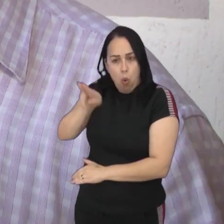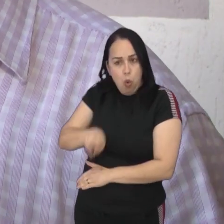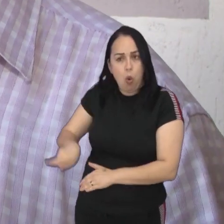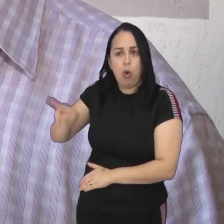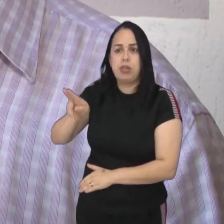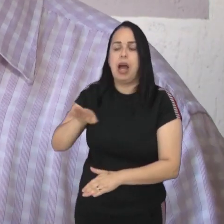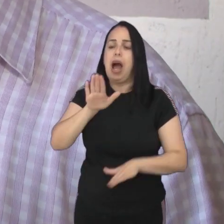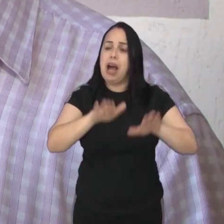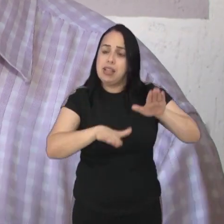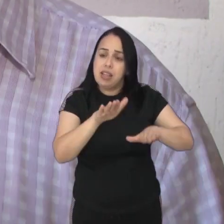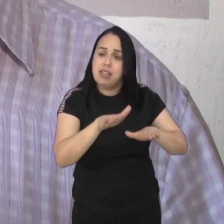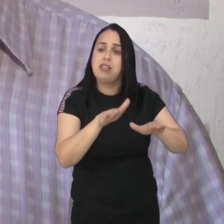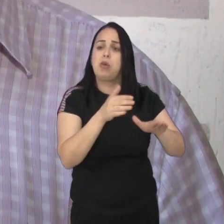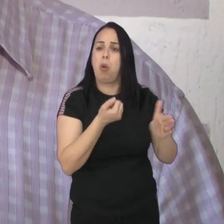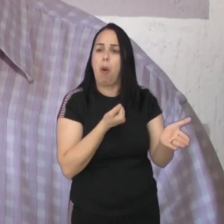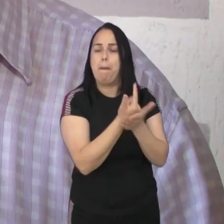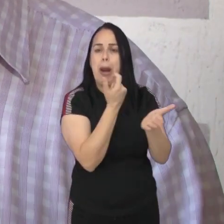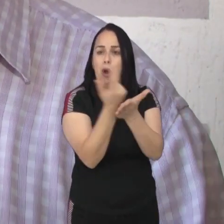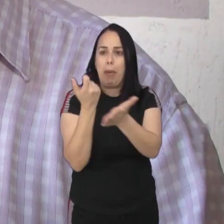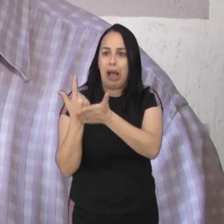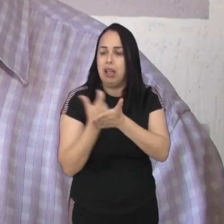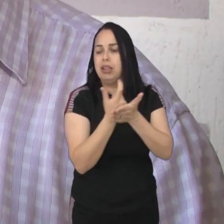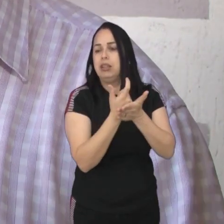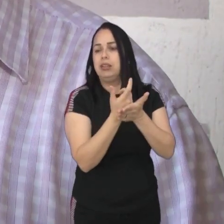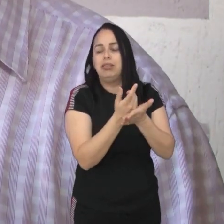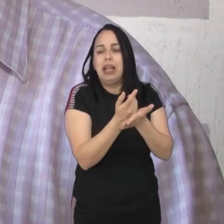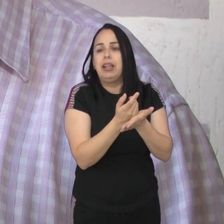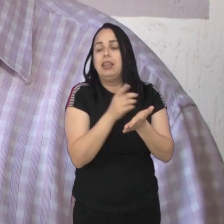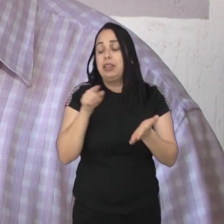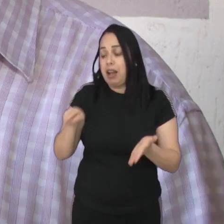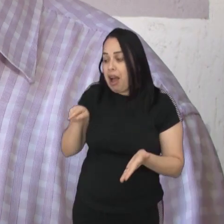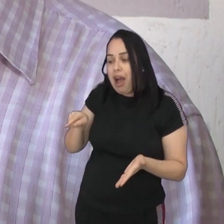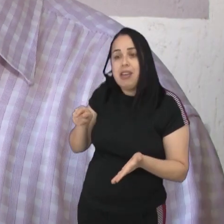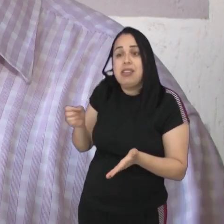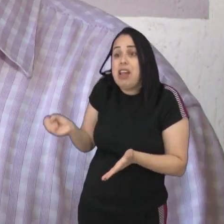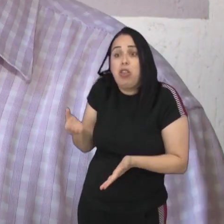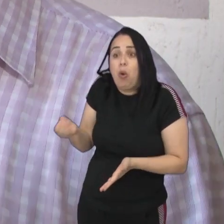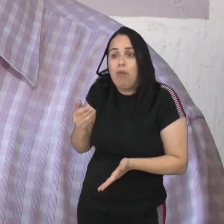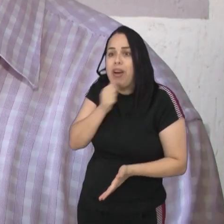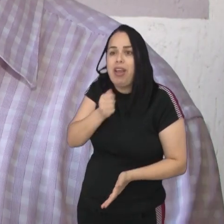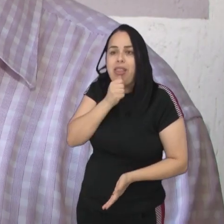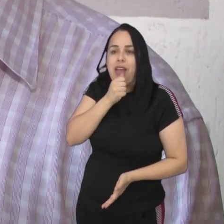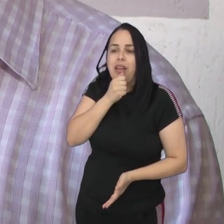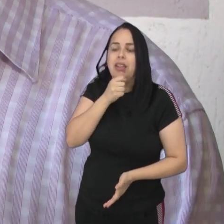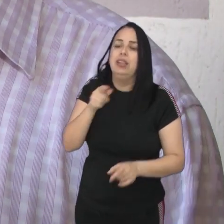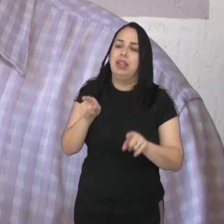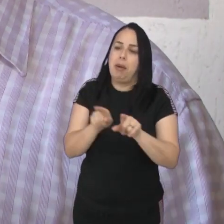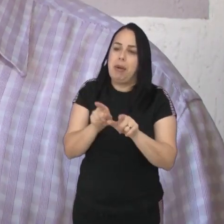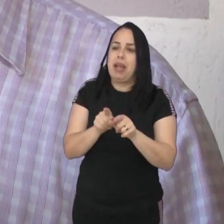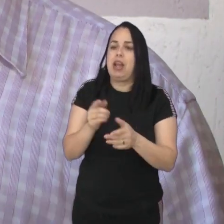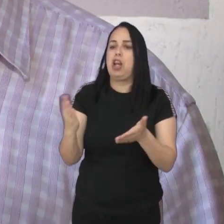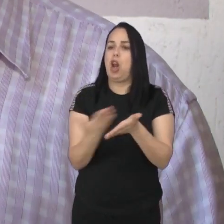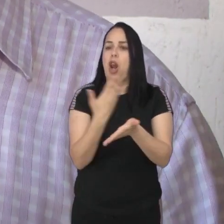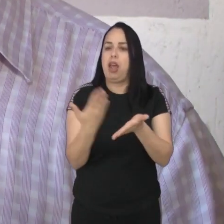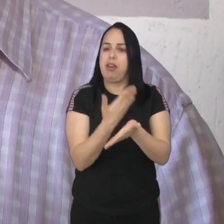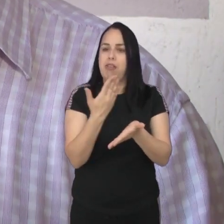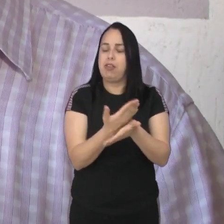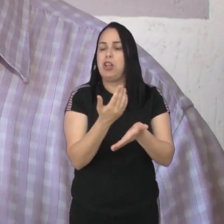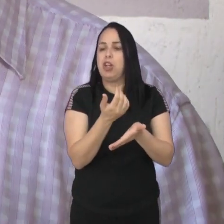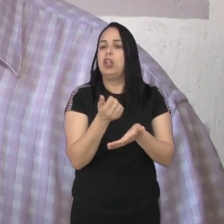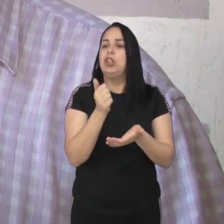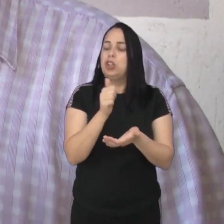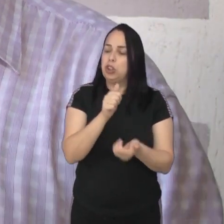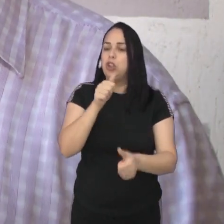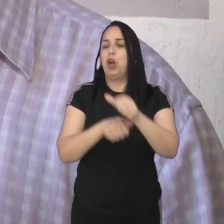tudo novinho, muito bonito, mas às vezes tem uma borracha, tem um lápis, uma caneta que está novinho, então tem que aproveitar. Inclusive a troca de